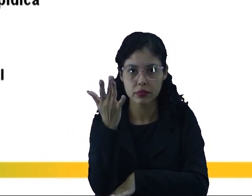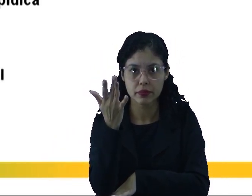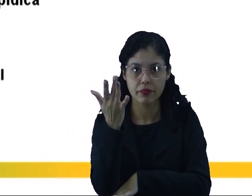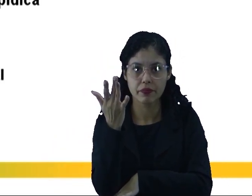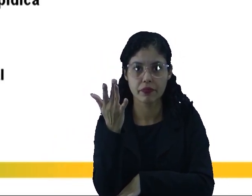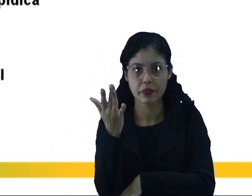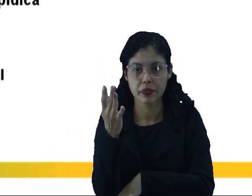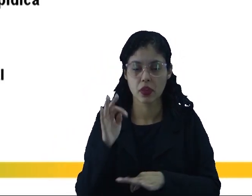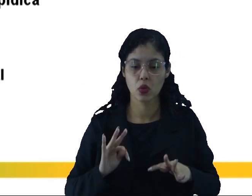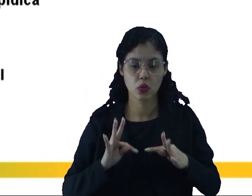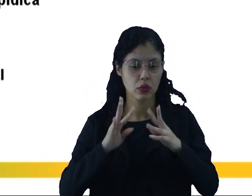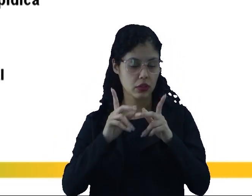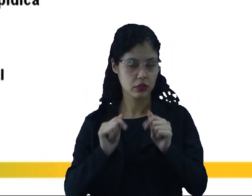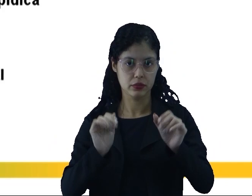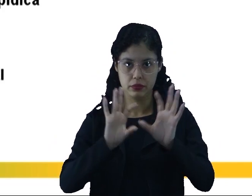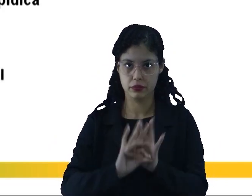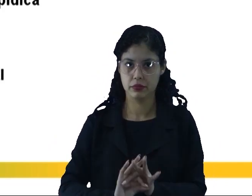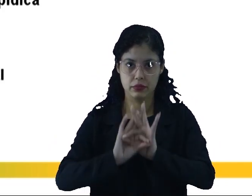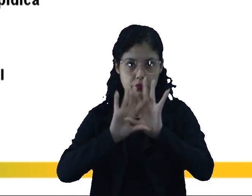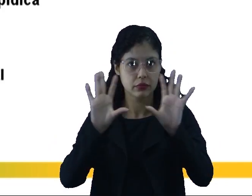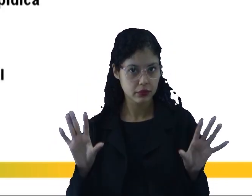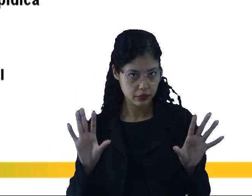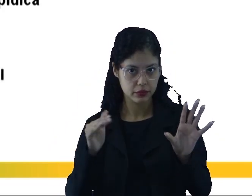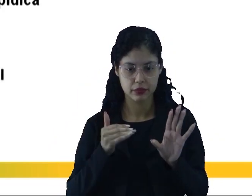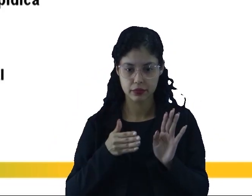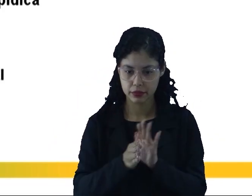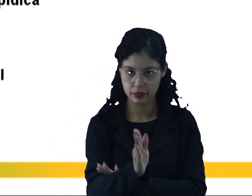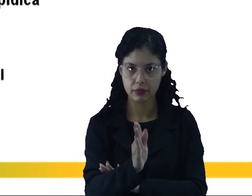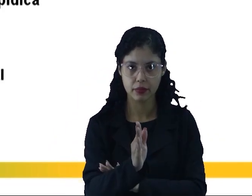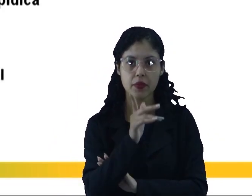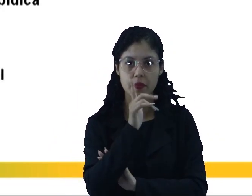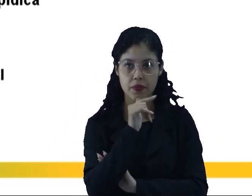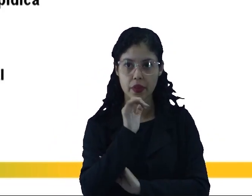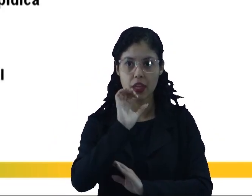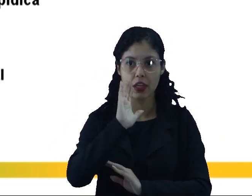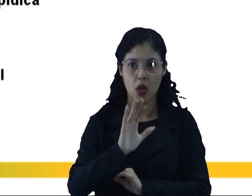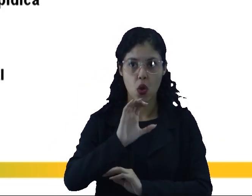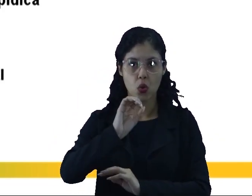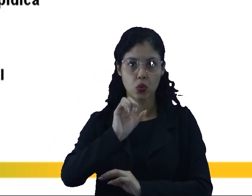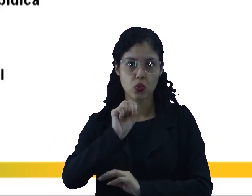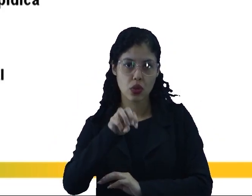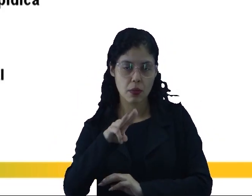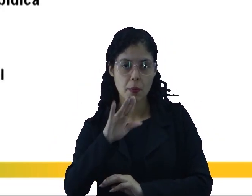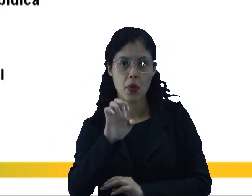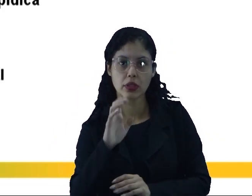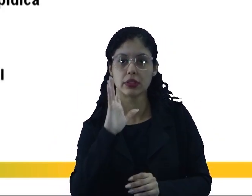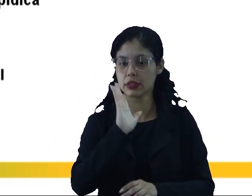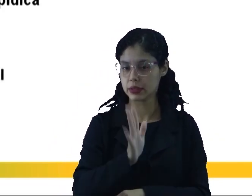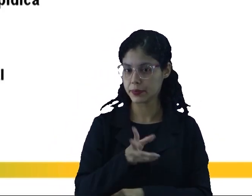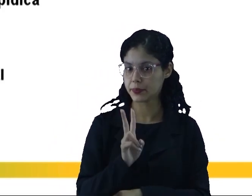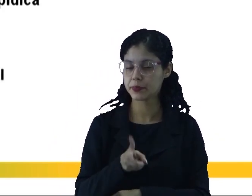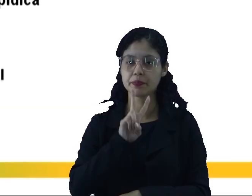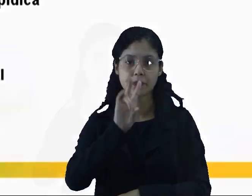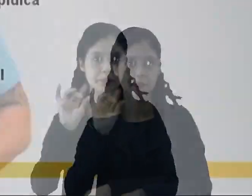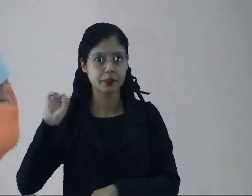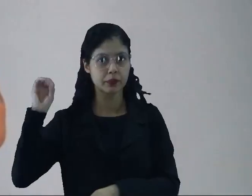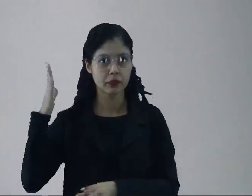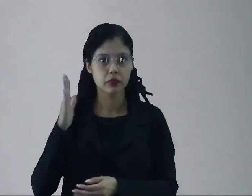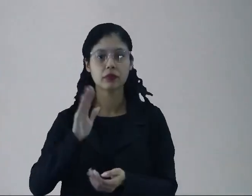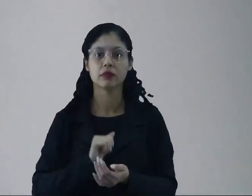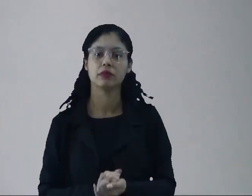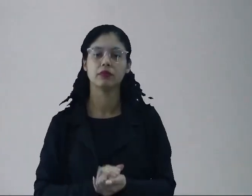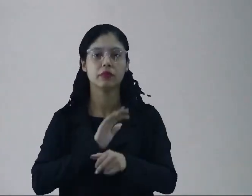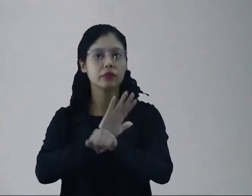por nada. Ela tem total a abertura para entrar dentro da célula. E a osmose ela vai sempre acontecer a